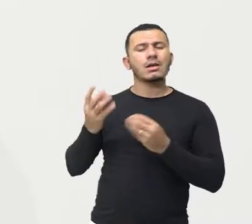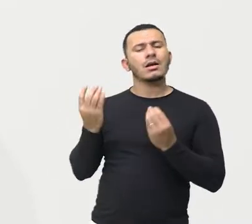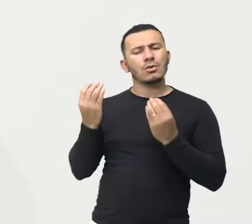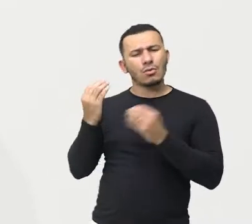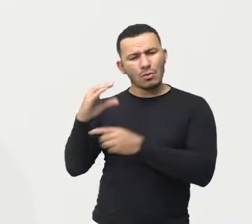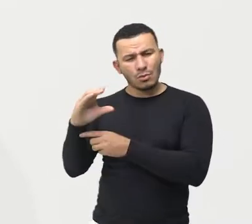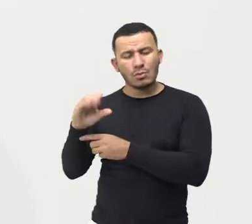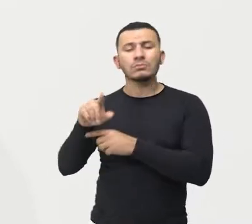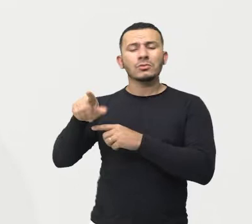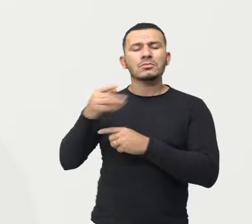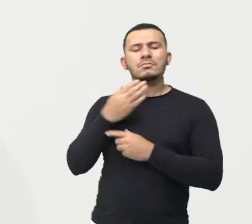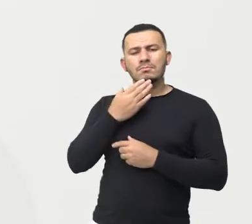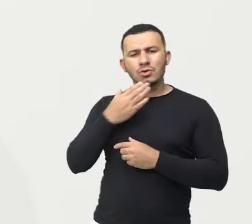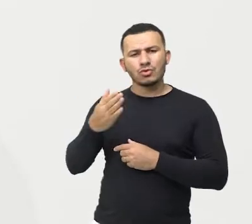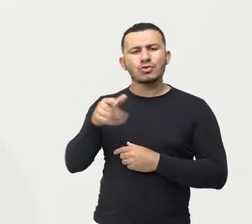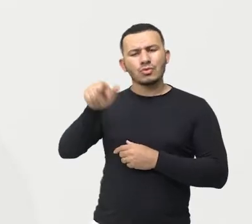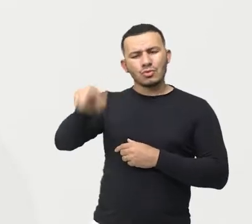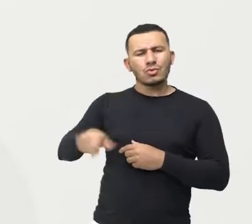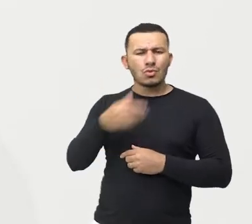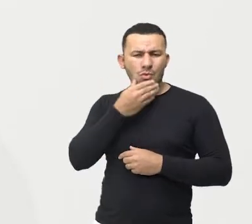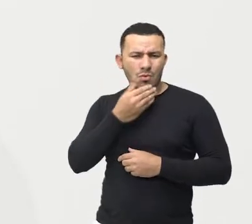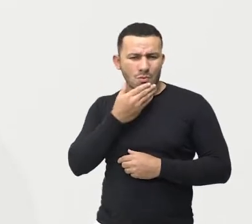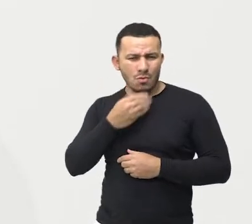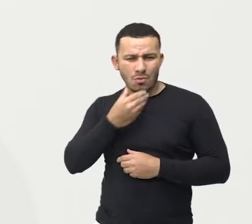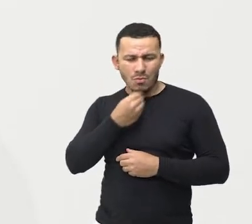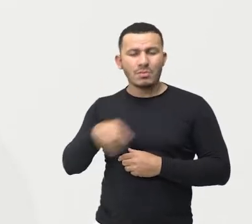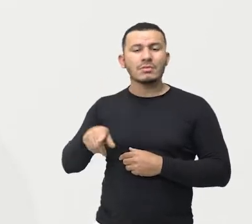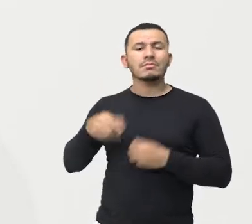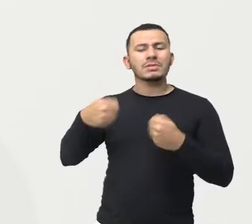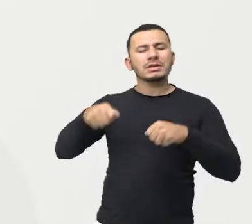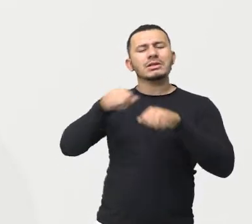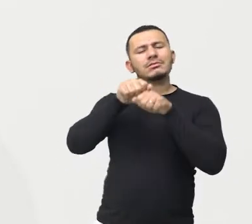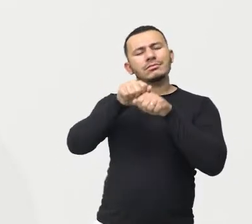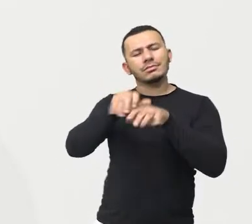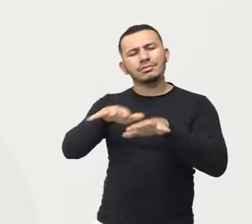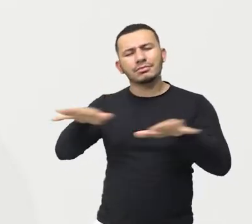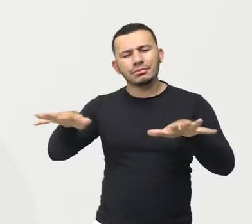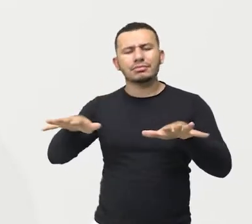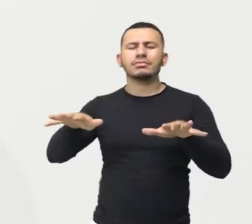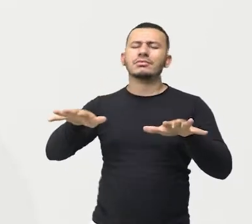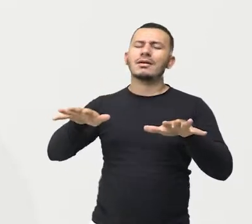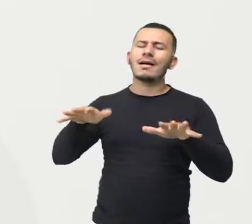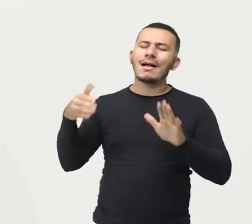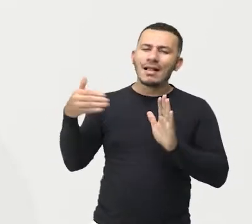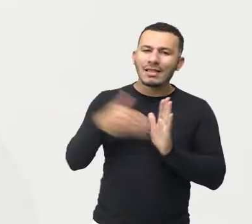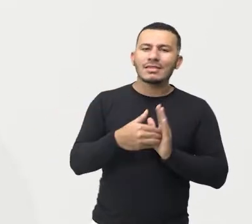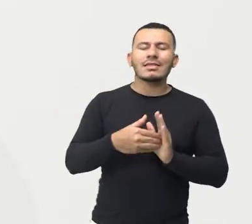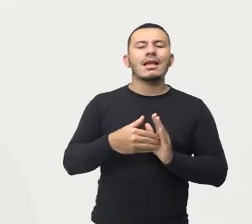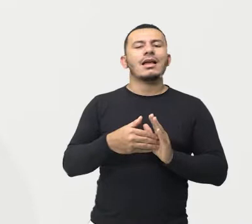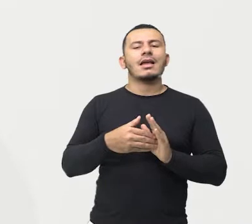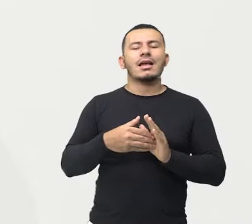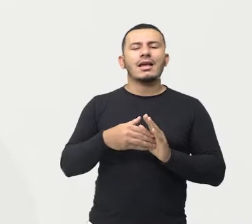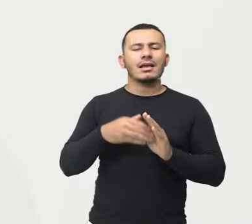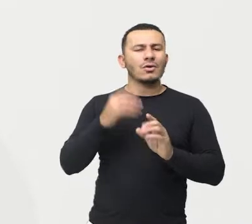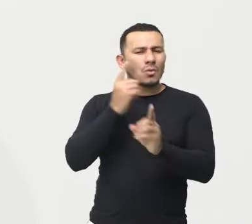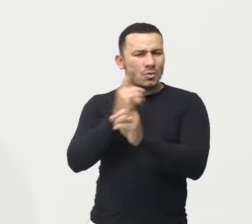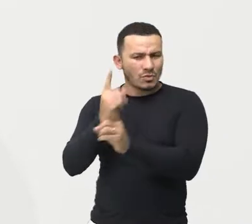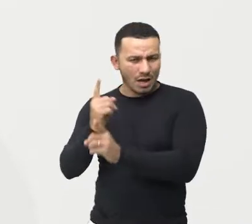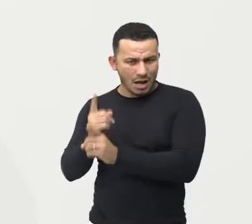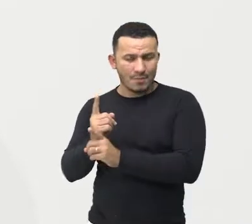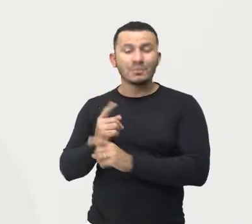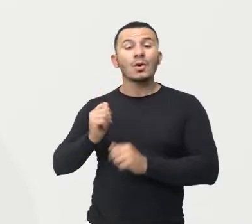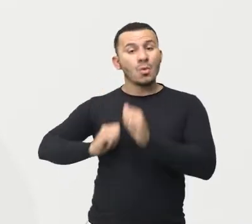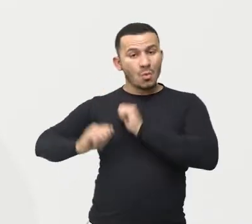que o ato de bravura do pequeno Bride fosse espalhado até chegar a seus ídolos,